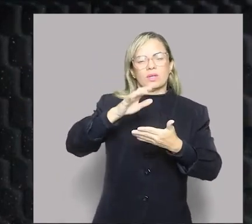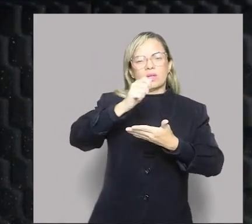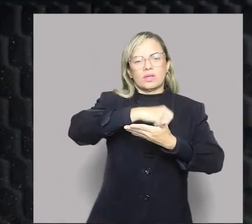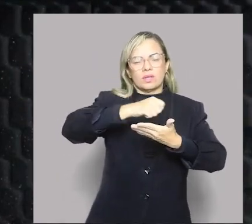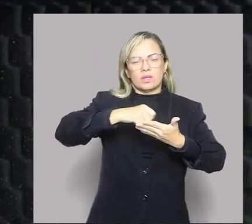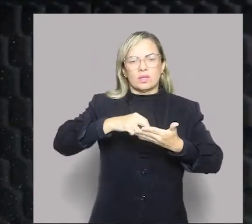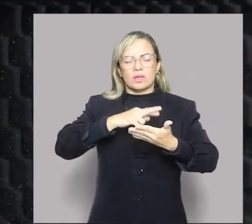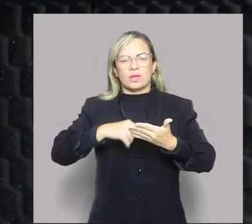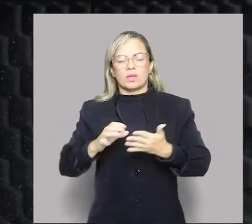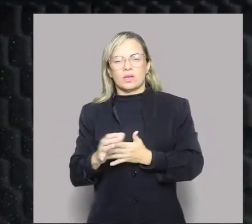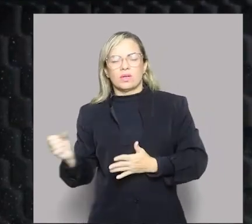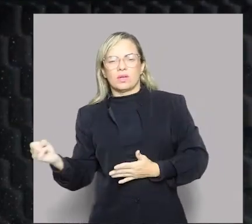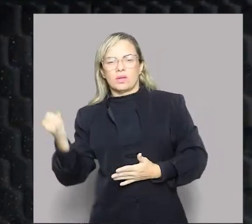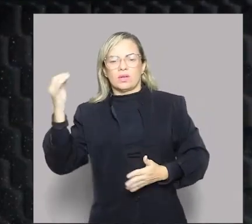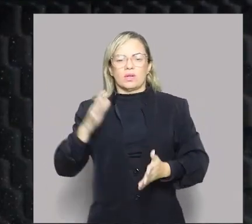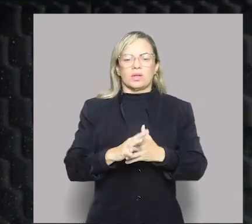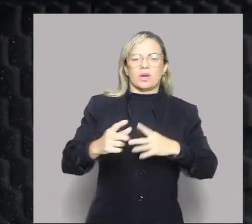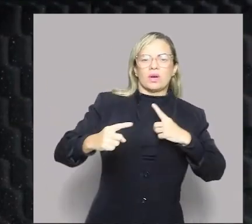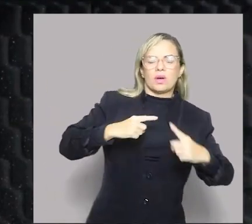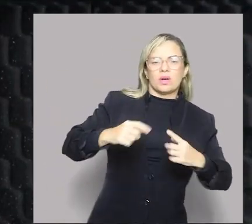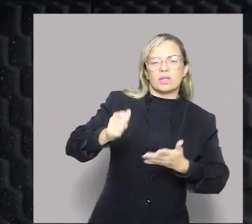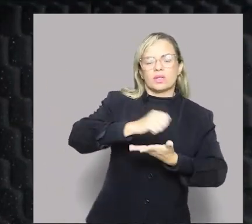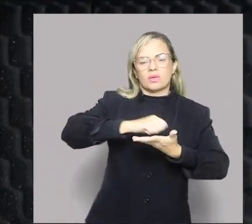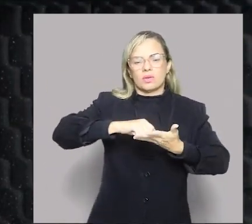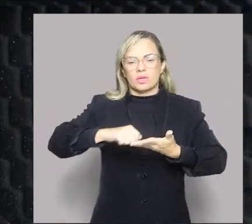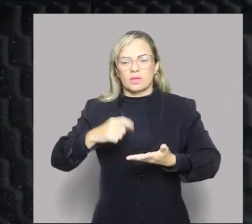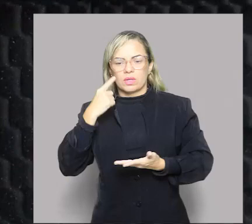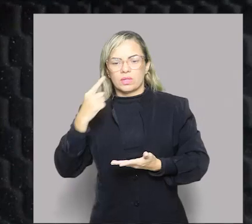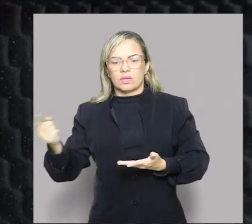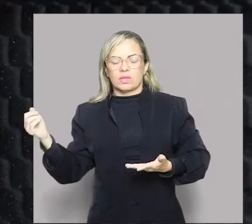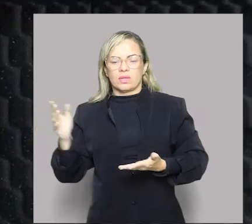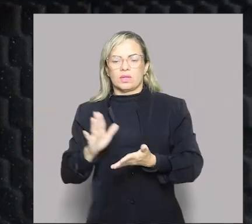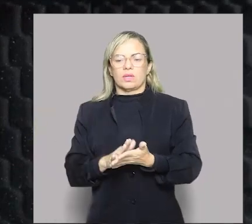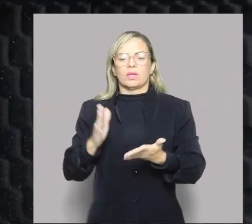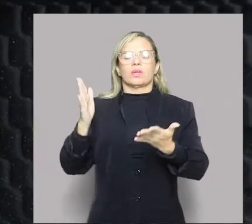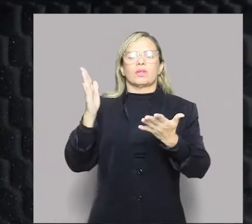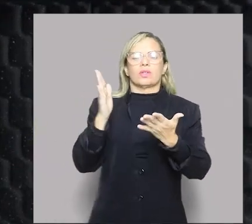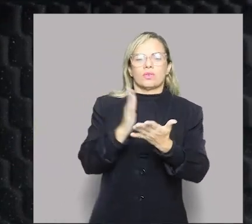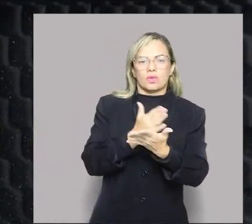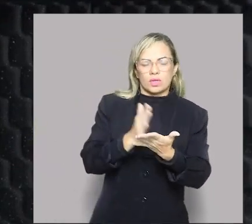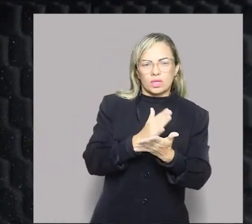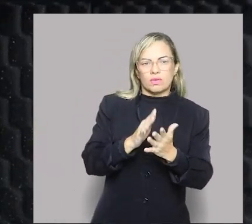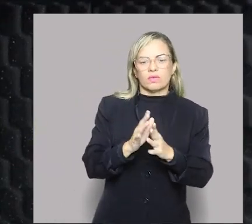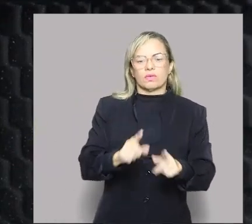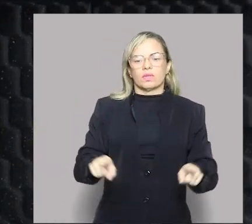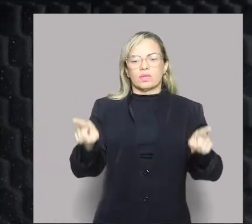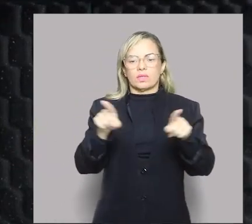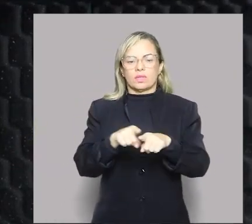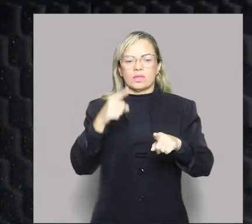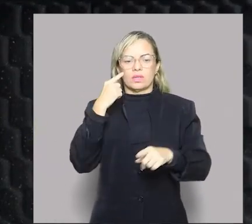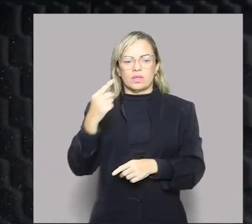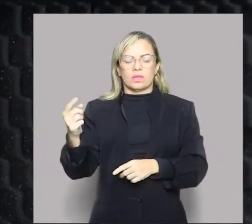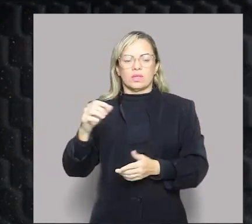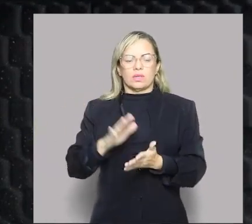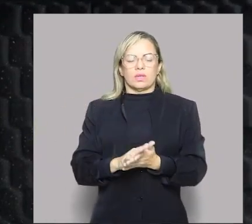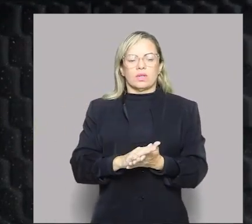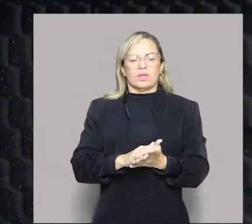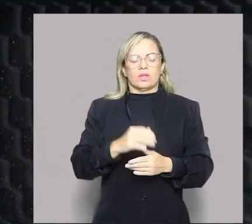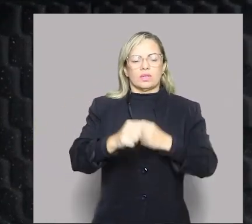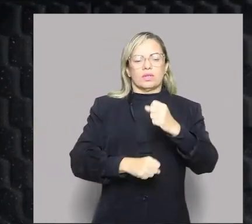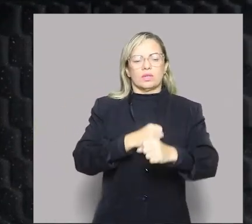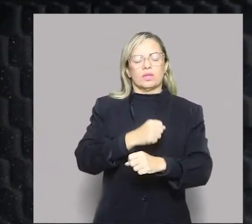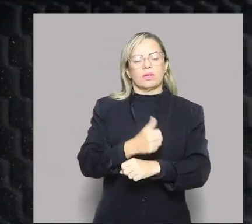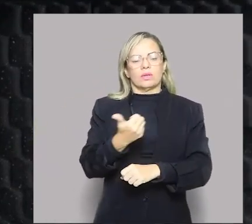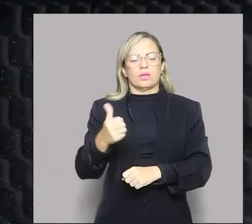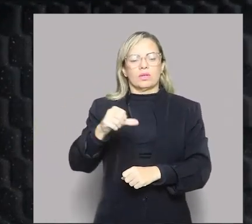importa para a minha discussão, né? Então, se for livro, a gente também vai colocar, ó, no livro 1984,